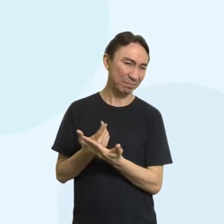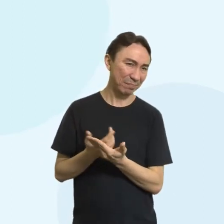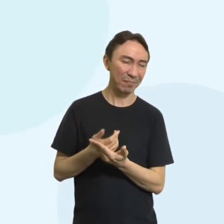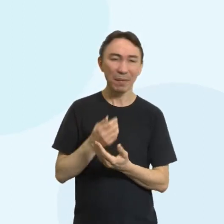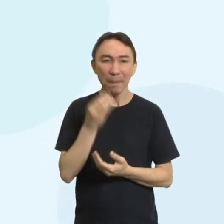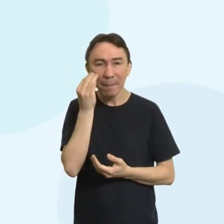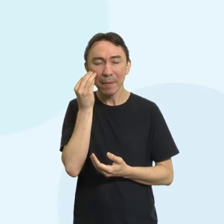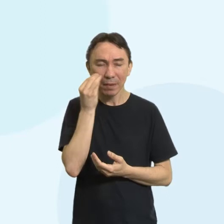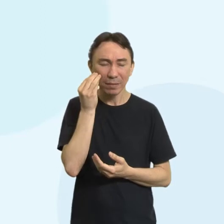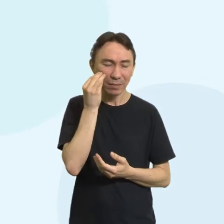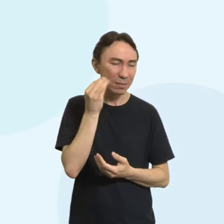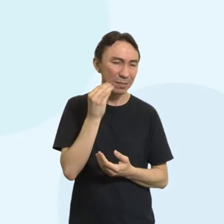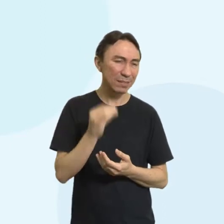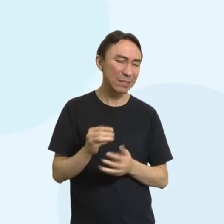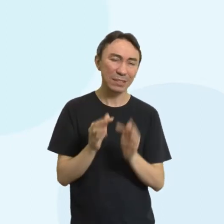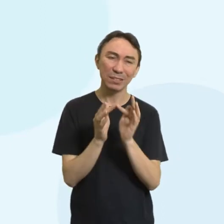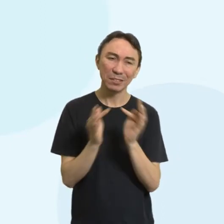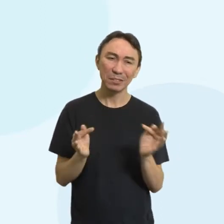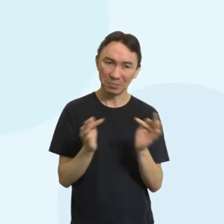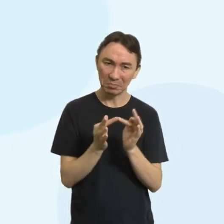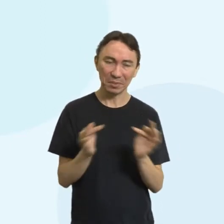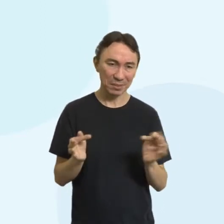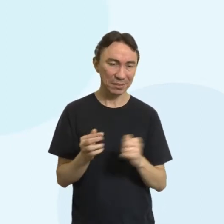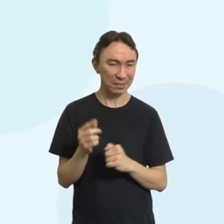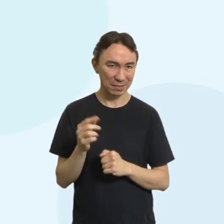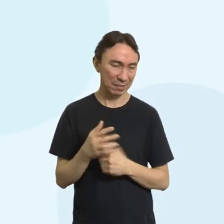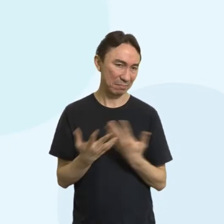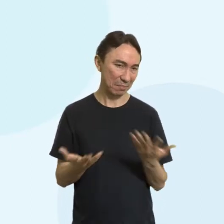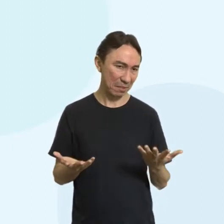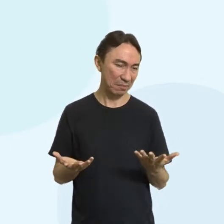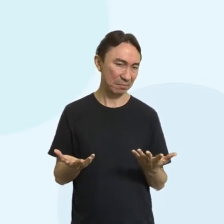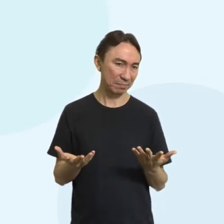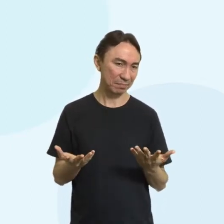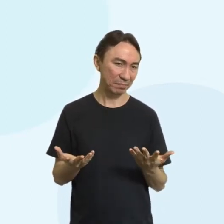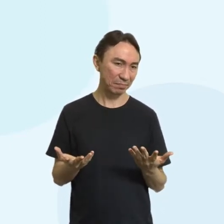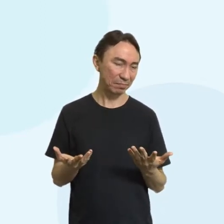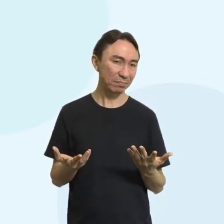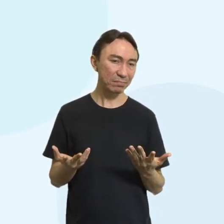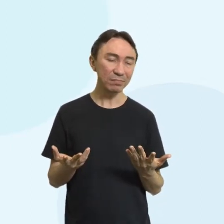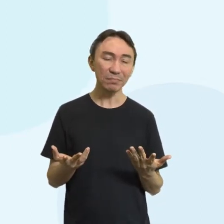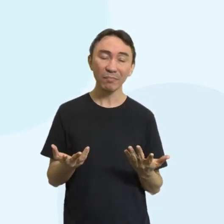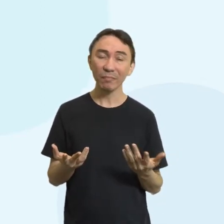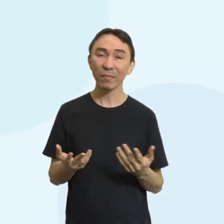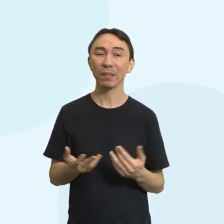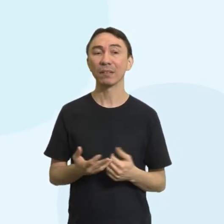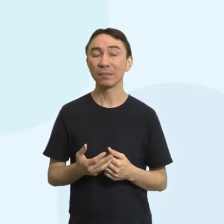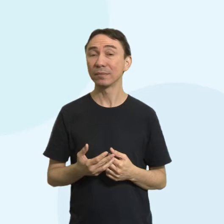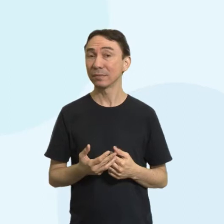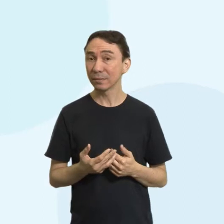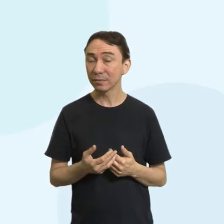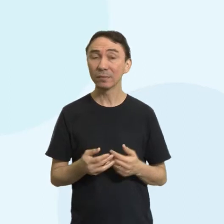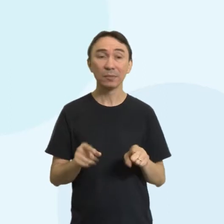recursos dentro de sala de aula. E lembrando Lembrando, né, que experimentos, eles levam